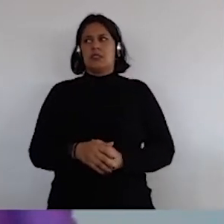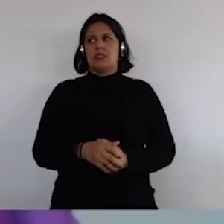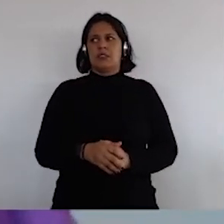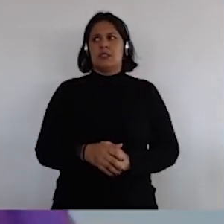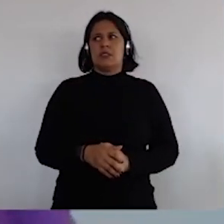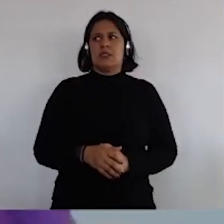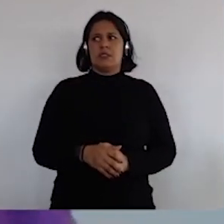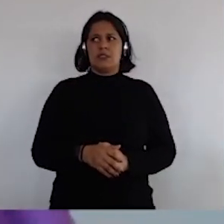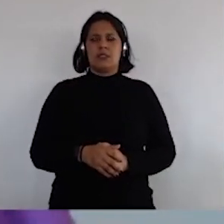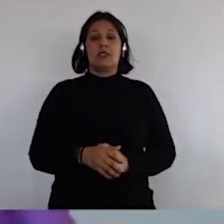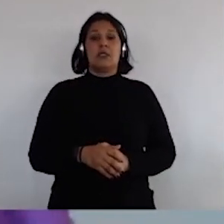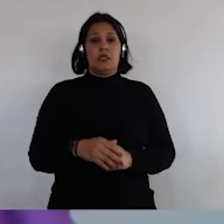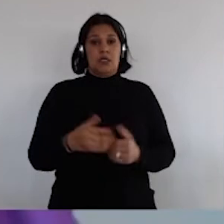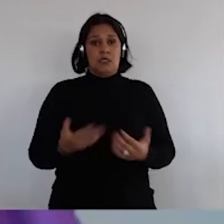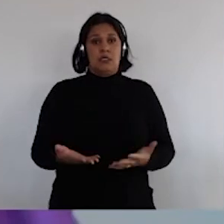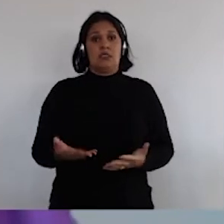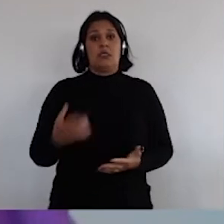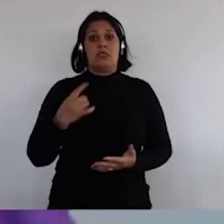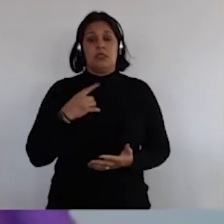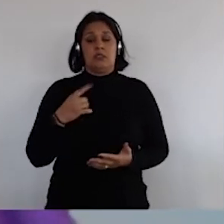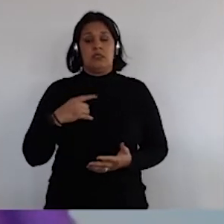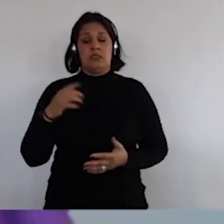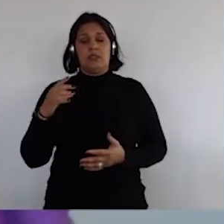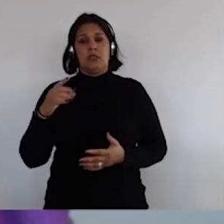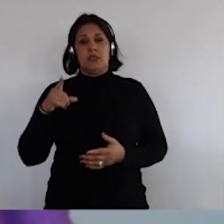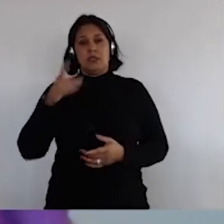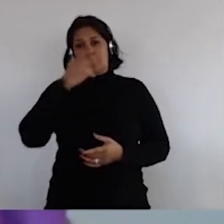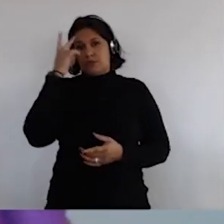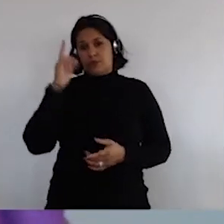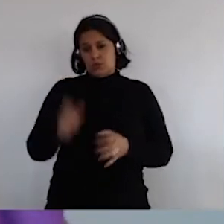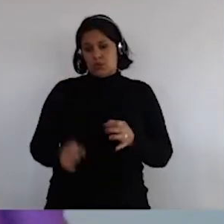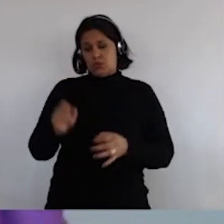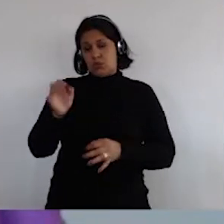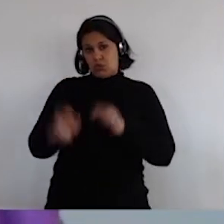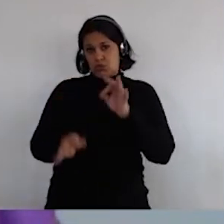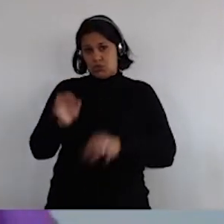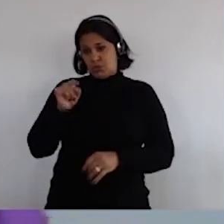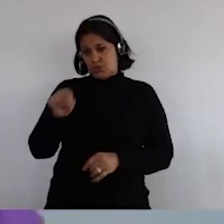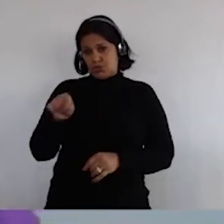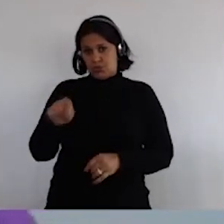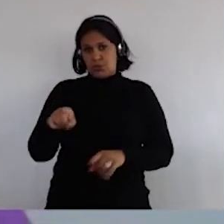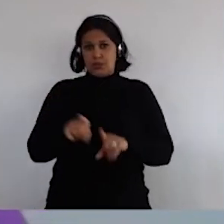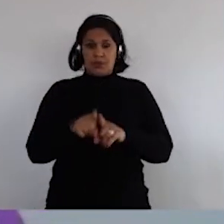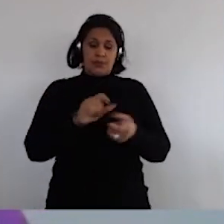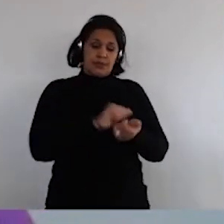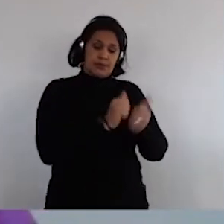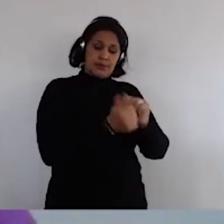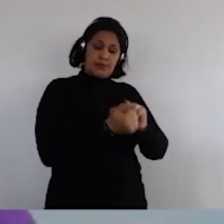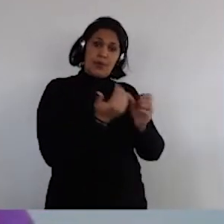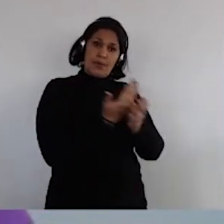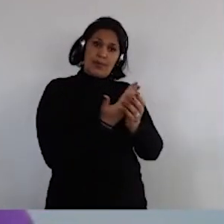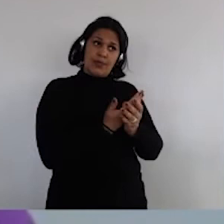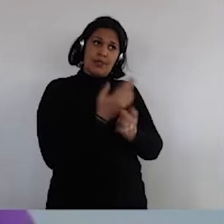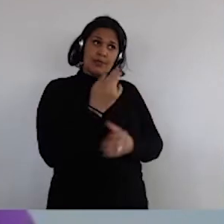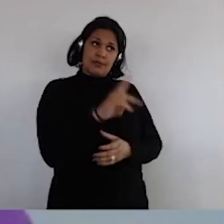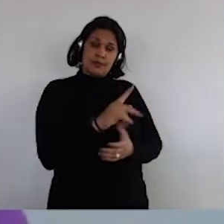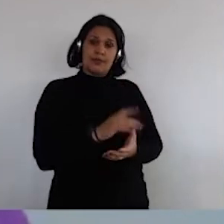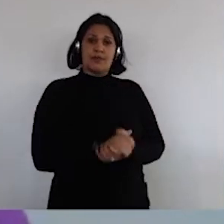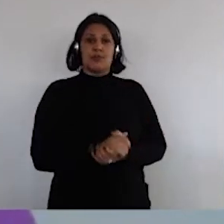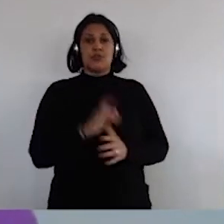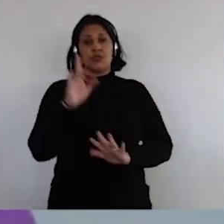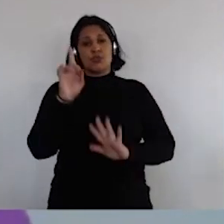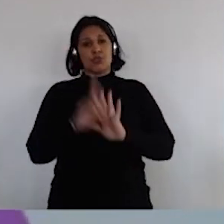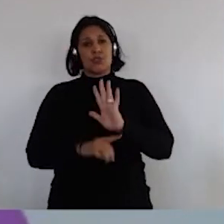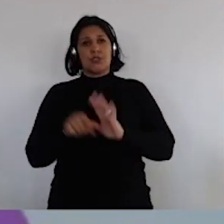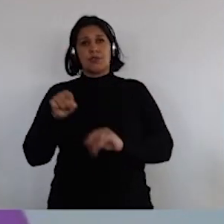autos, aos julgadores, da sua adequada intimação dos atos processuais, do seu direito de